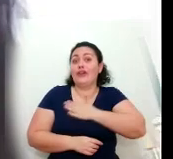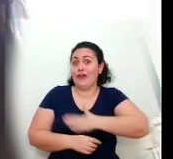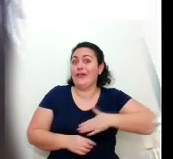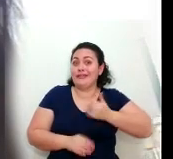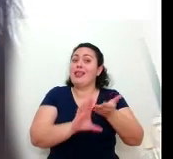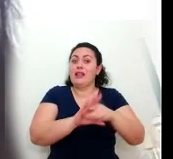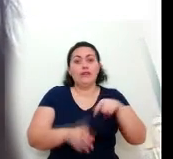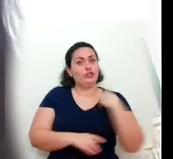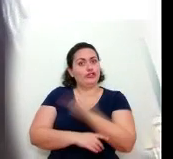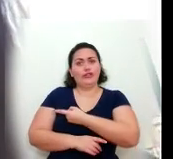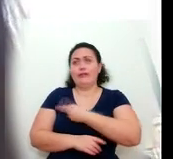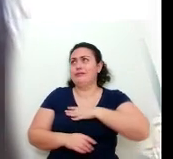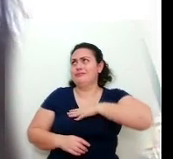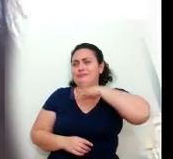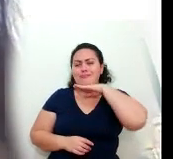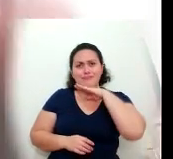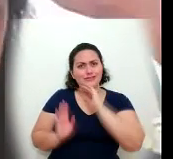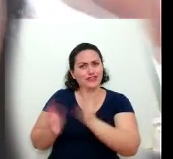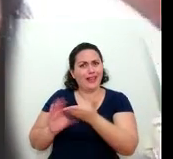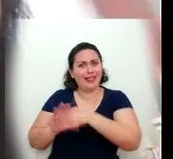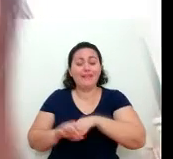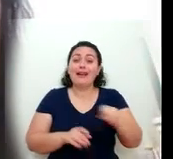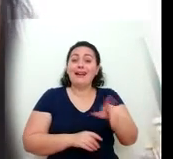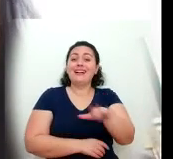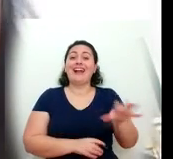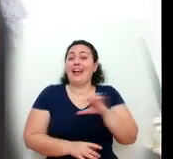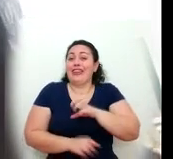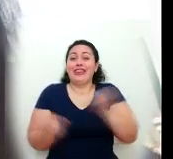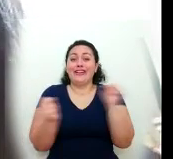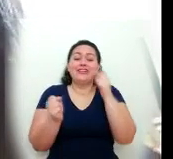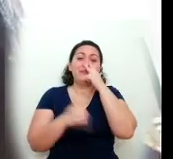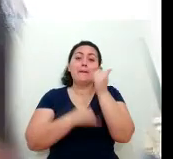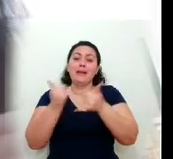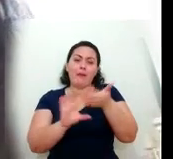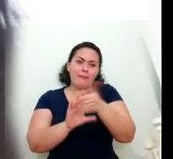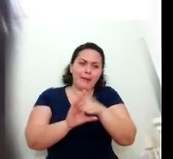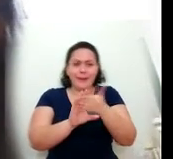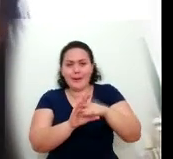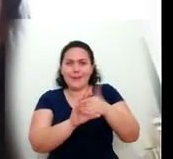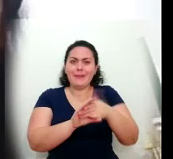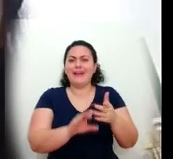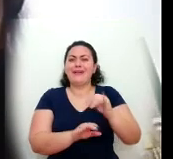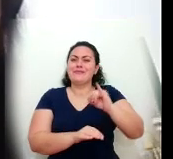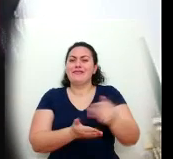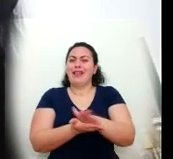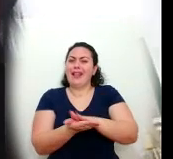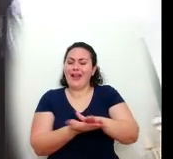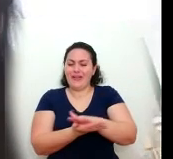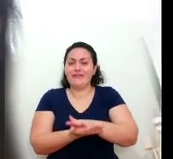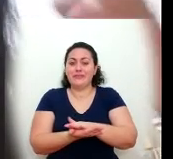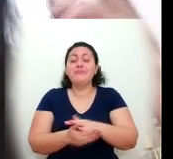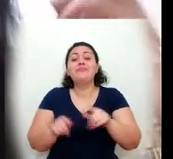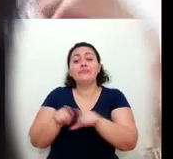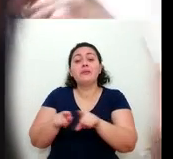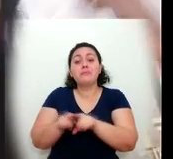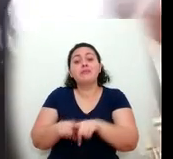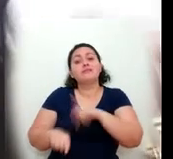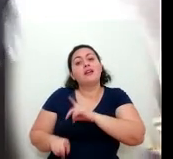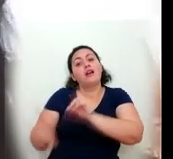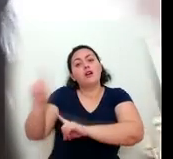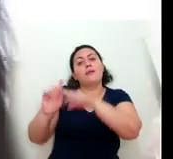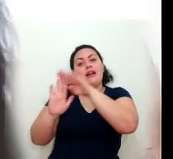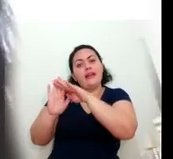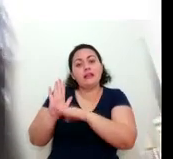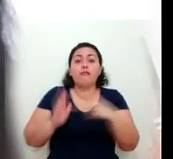para criança é divertido, né? Que a gente não aguenta mais, mas para eles é uma brincadeira. E algumas receitas até, eles